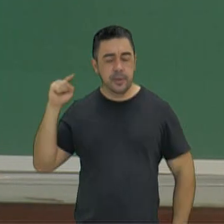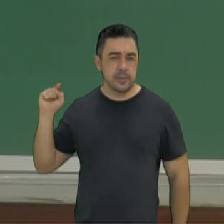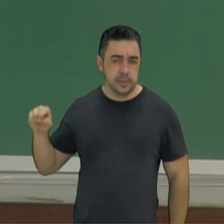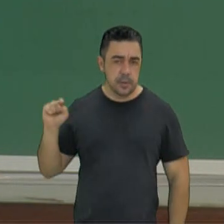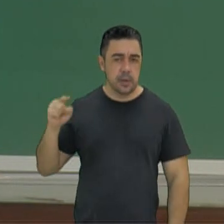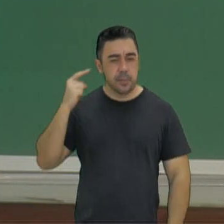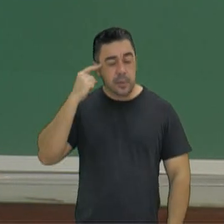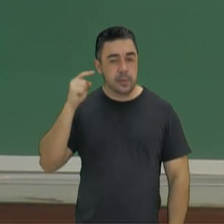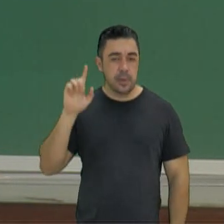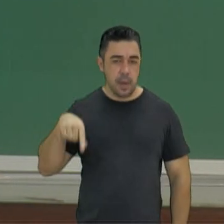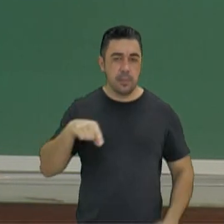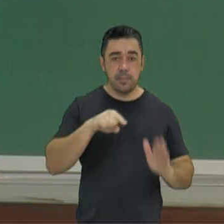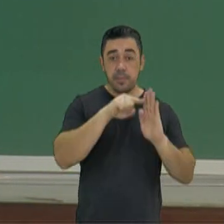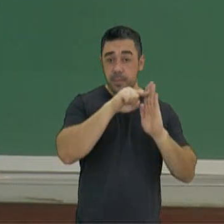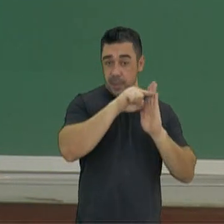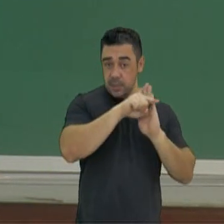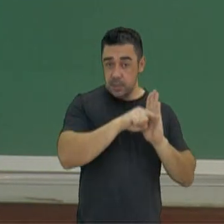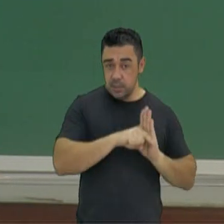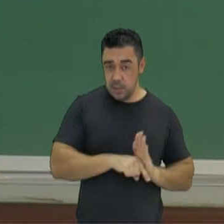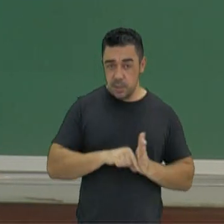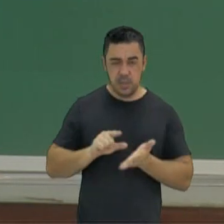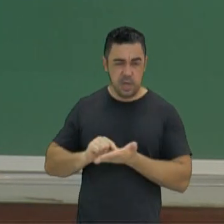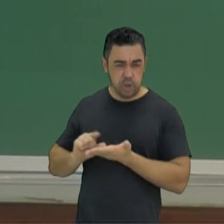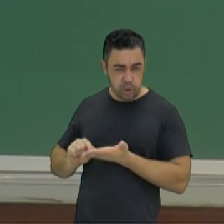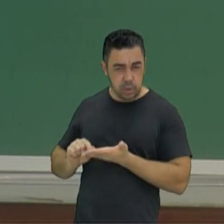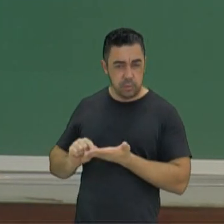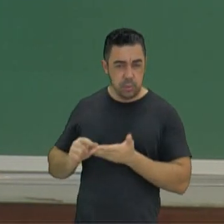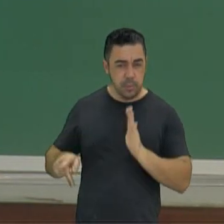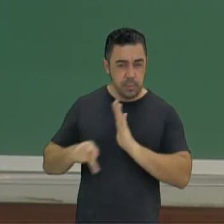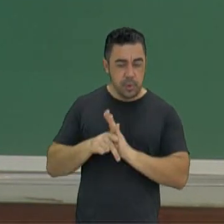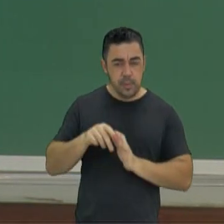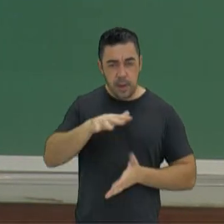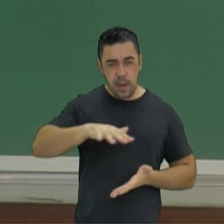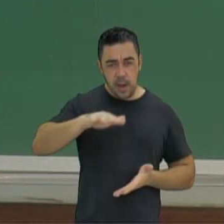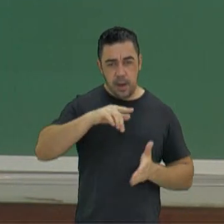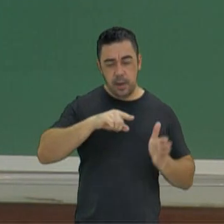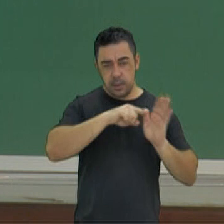ambiente científico. Então, pesquisas científicas utilizam esses equipamentos.